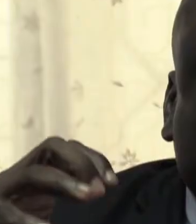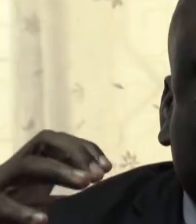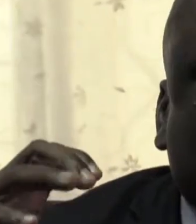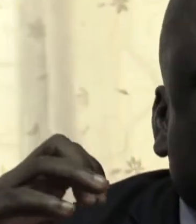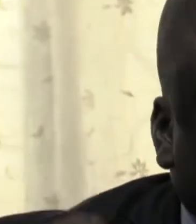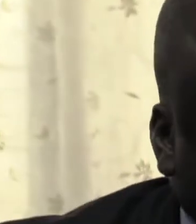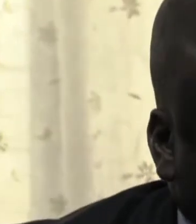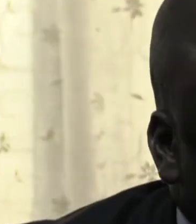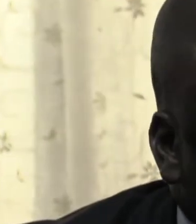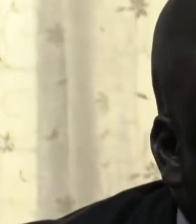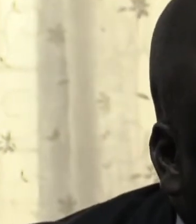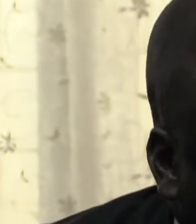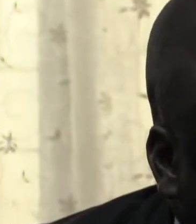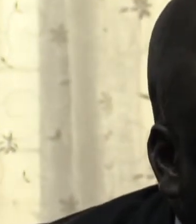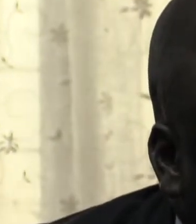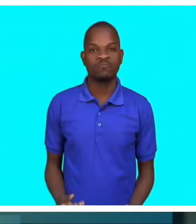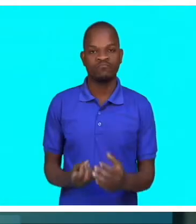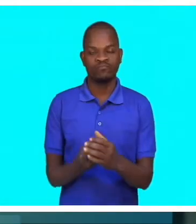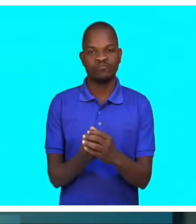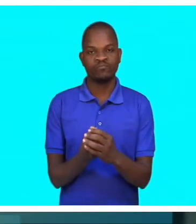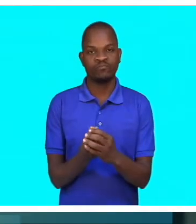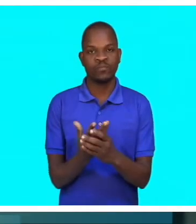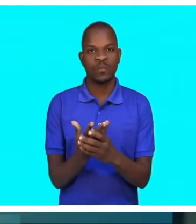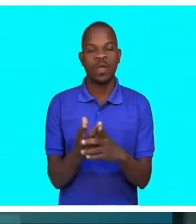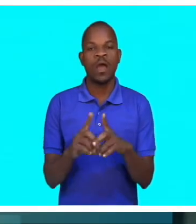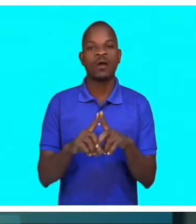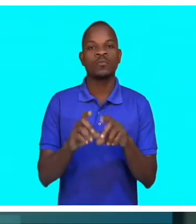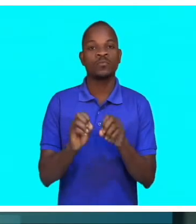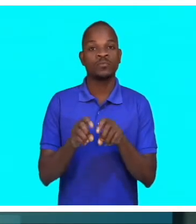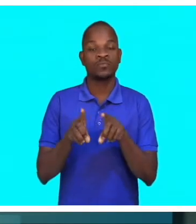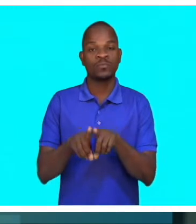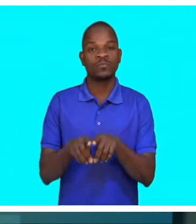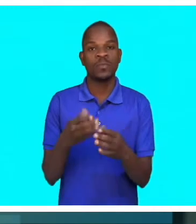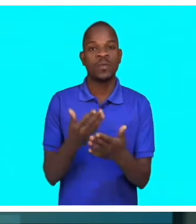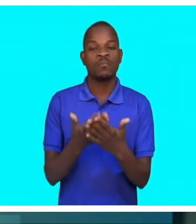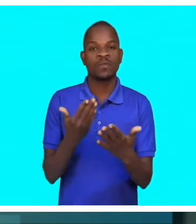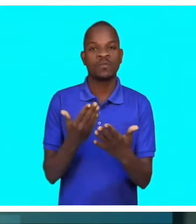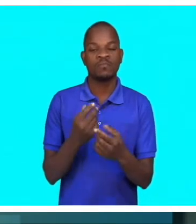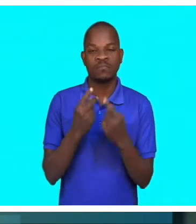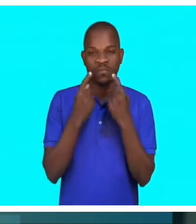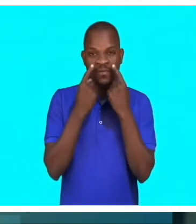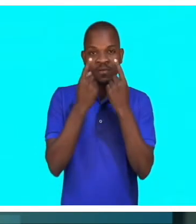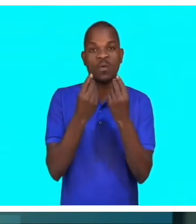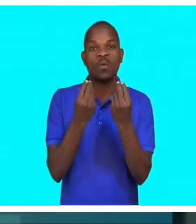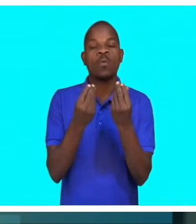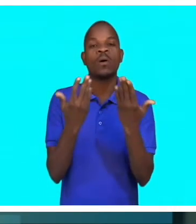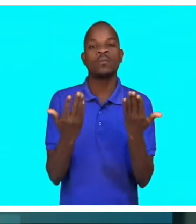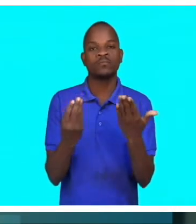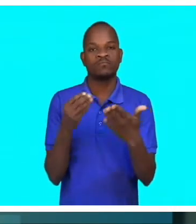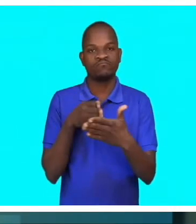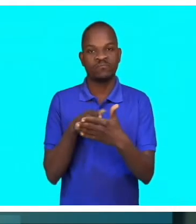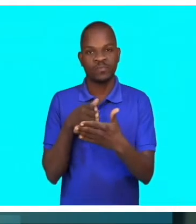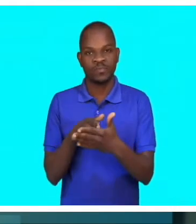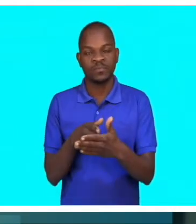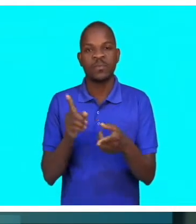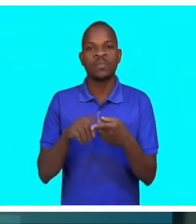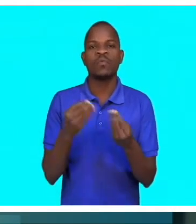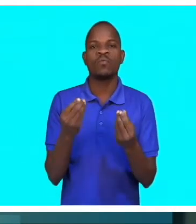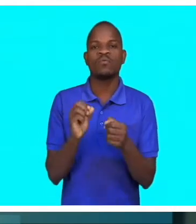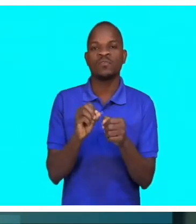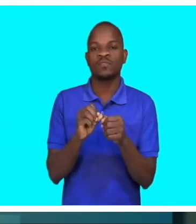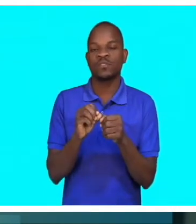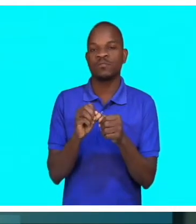balanço positivo do encontro. Criou-se aqui uma oportunidade para poderem ver o que são os entraves e o